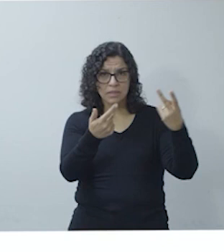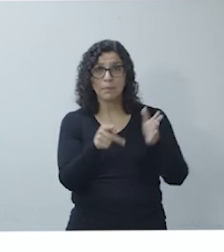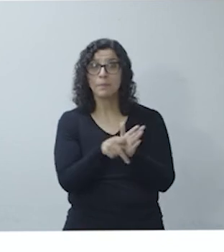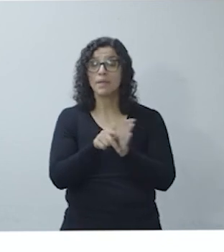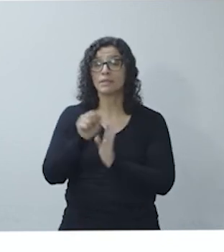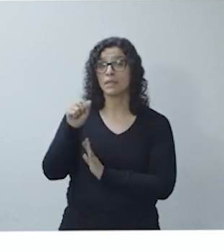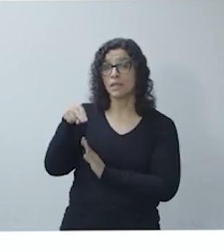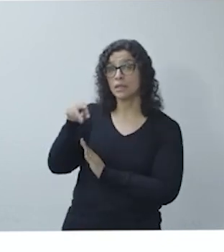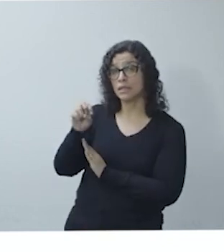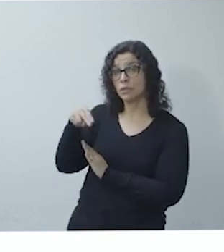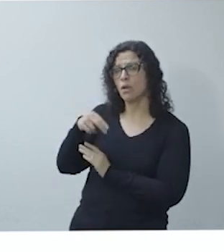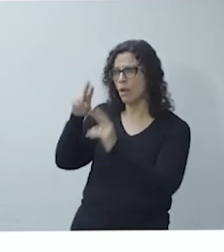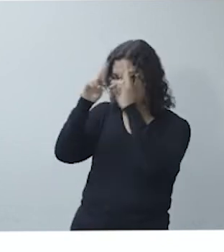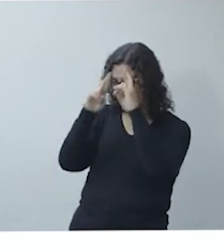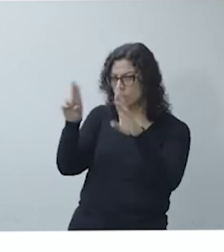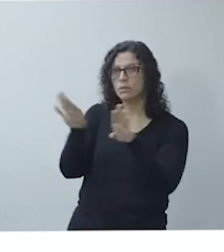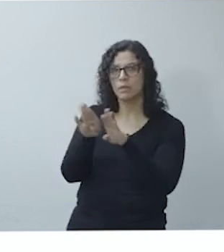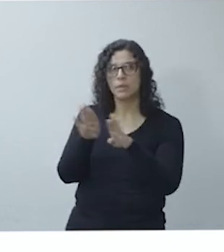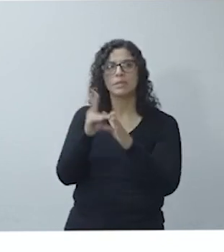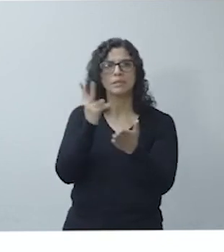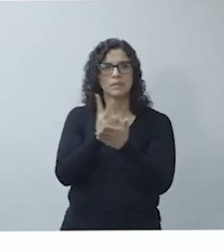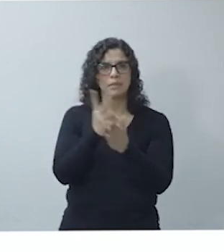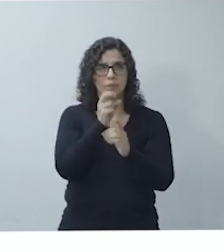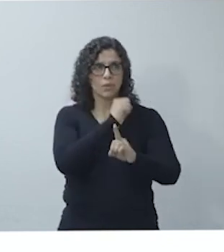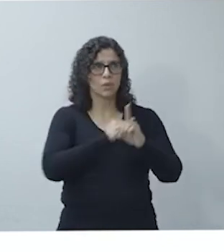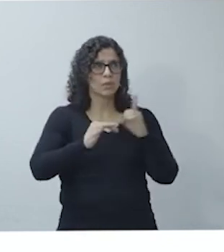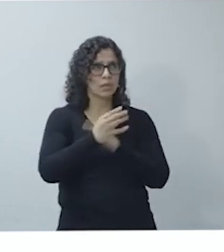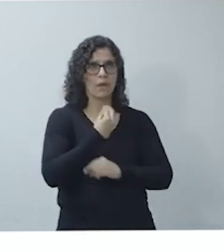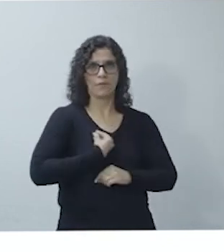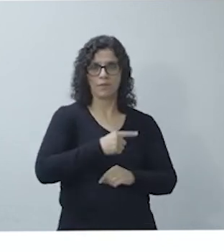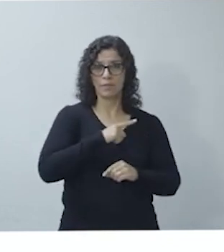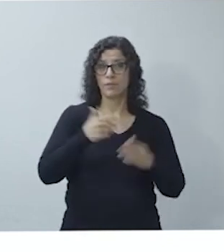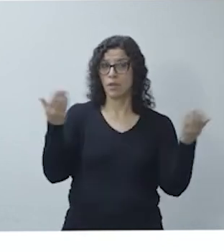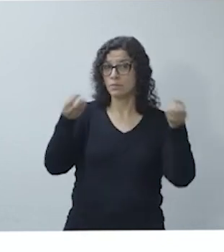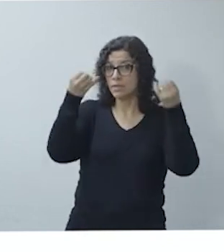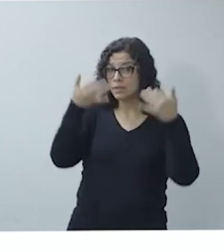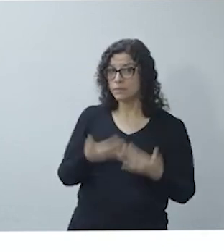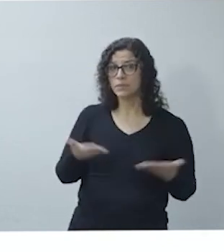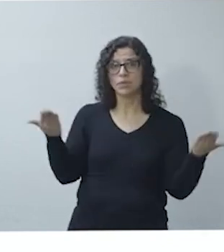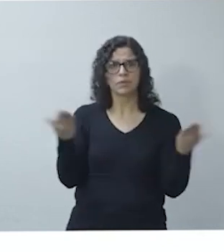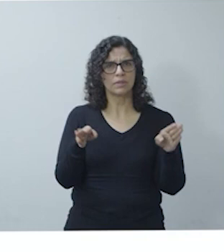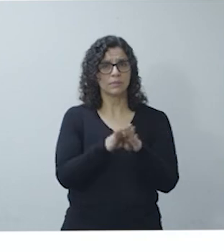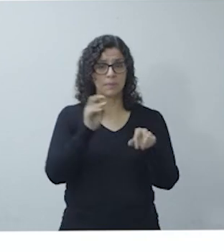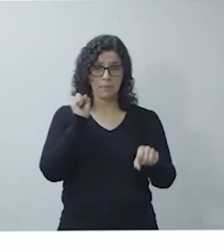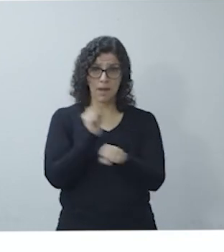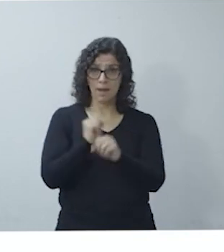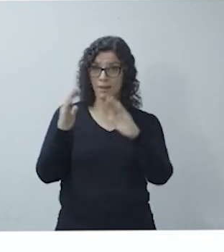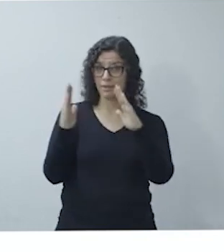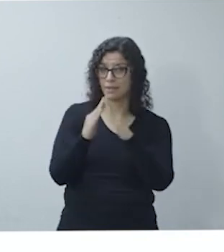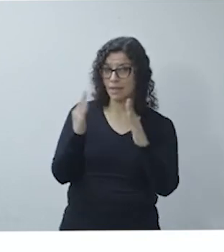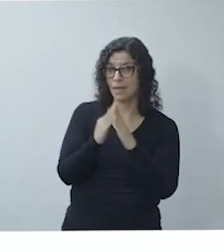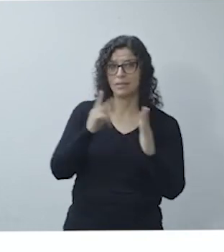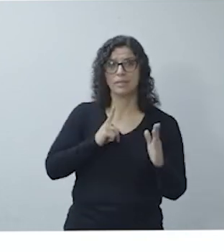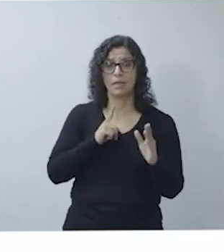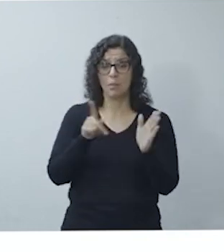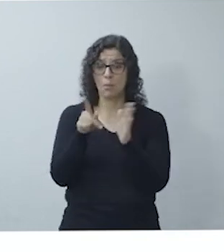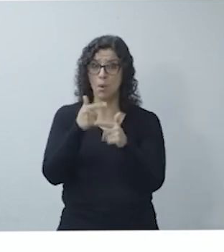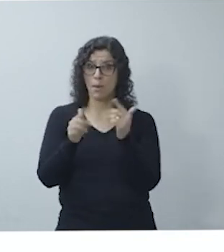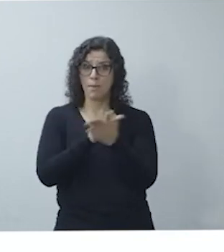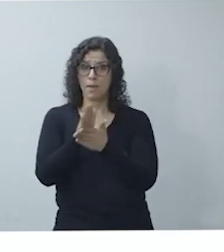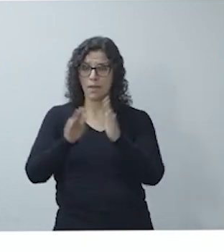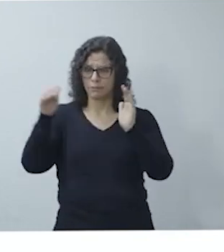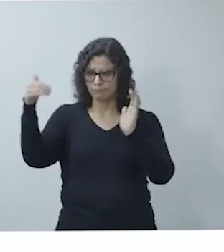era prudente, respeitador da harmonia social. Diga-me cá, mesmo parada em casa, sem corda,